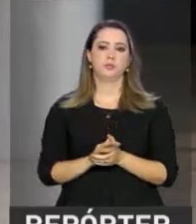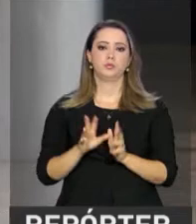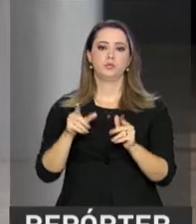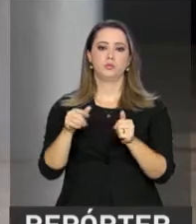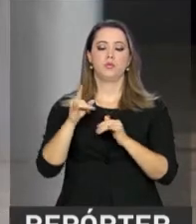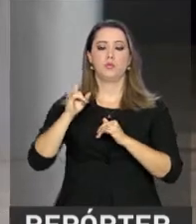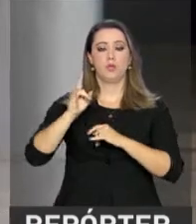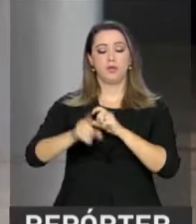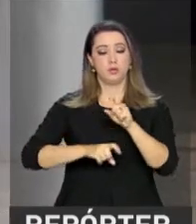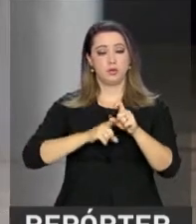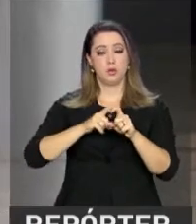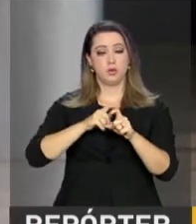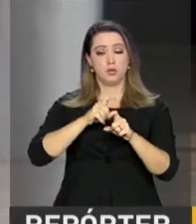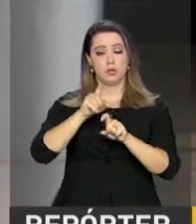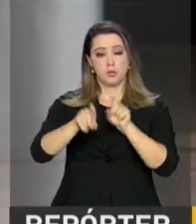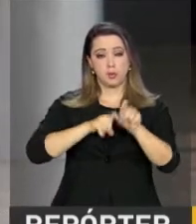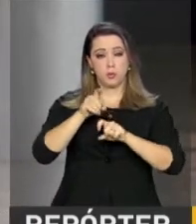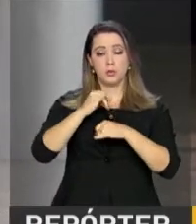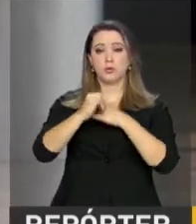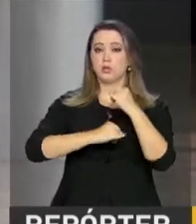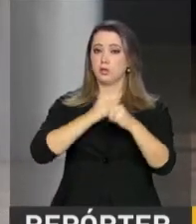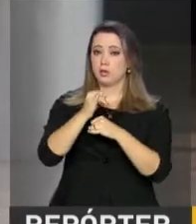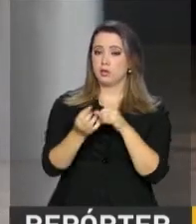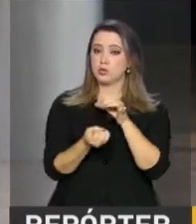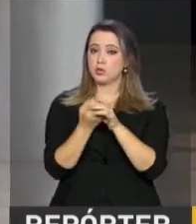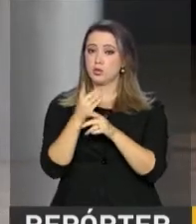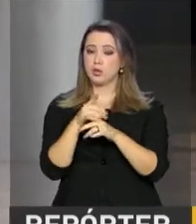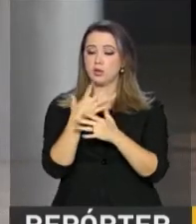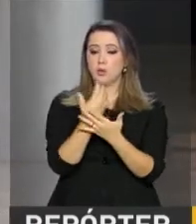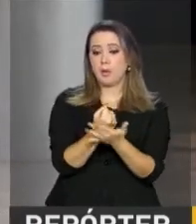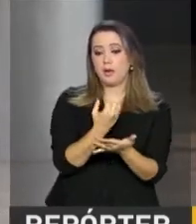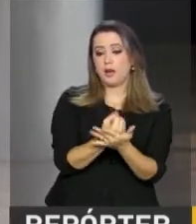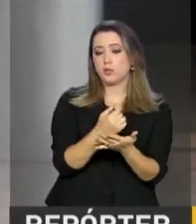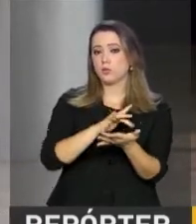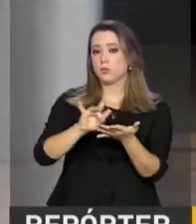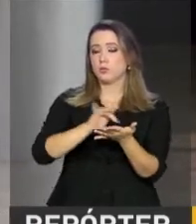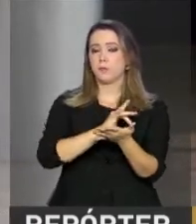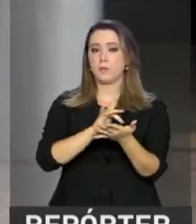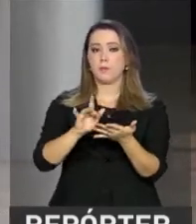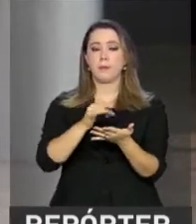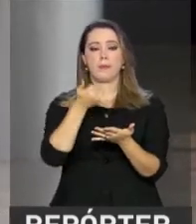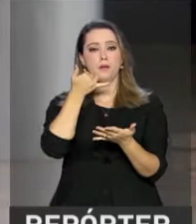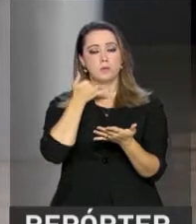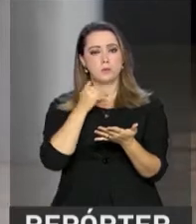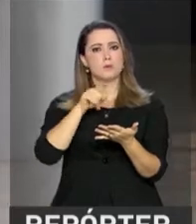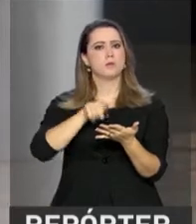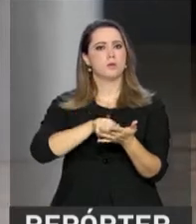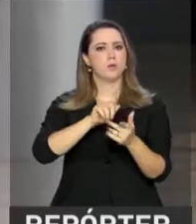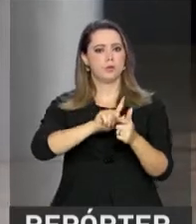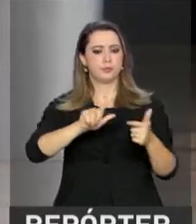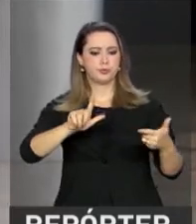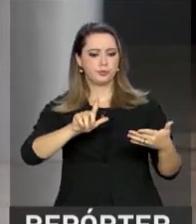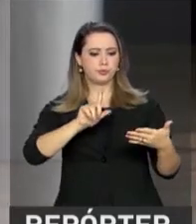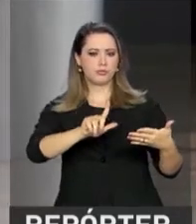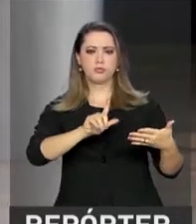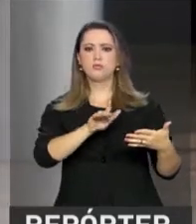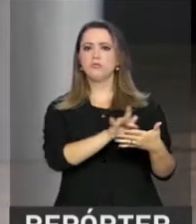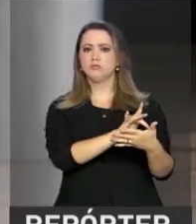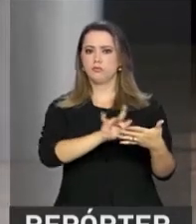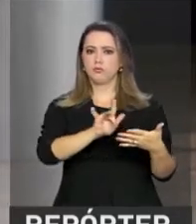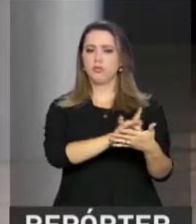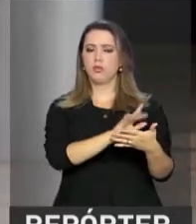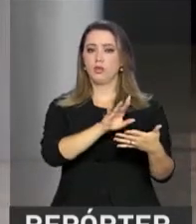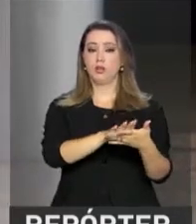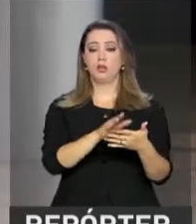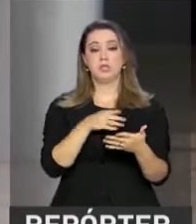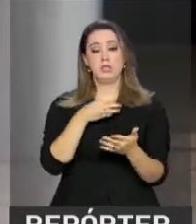digital o dn vai ser gerado a partir de um aplicativo para tablets e smartphones o aplicativo está